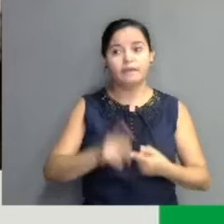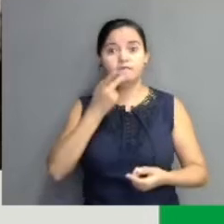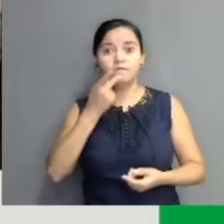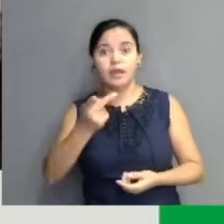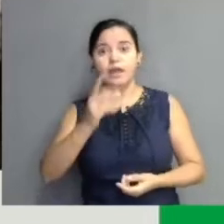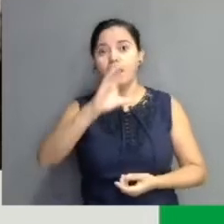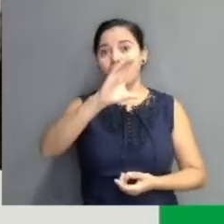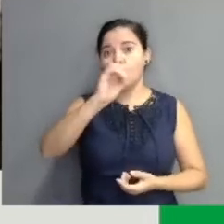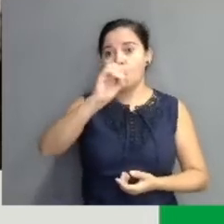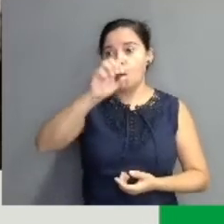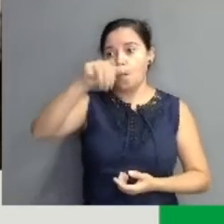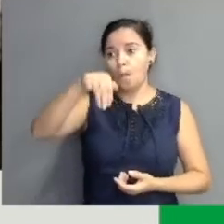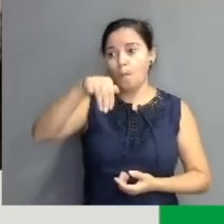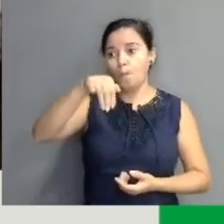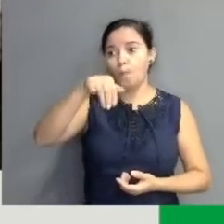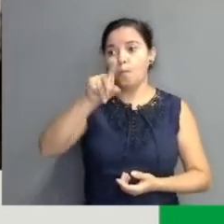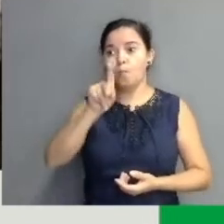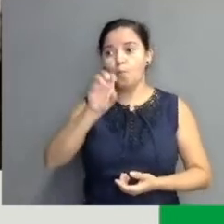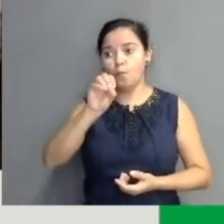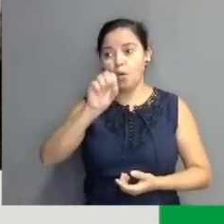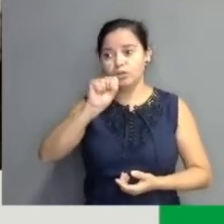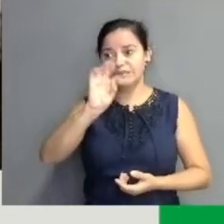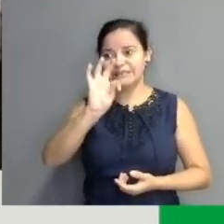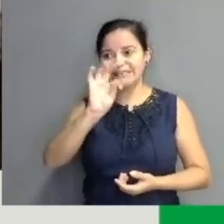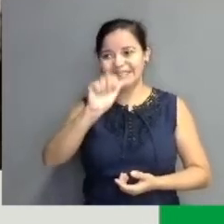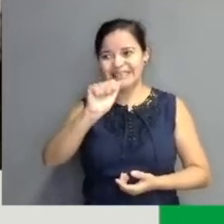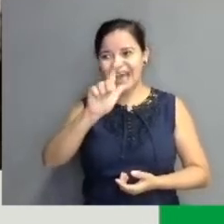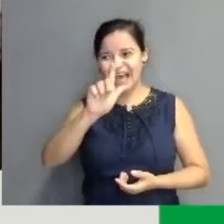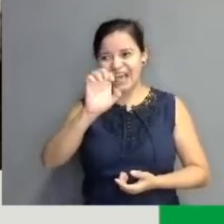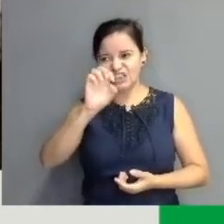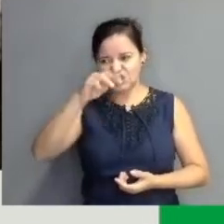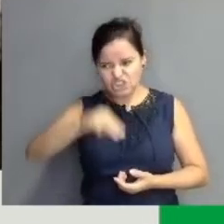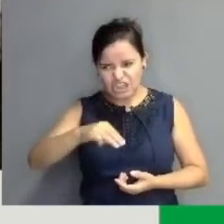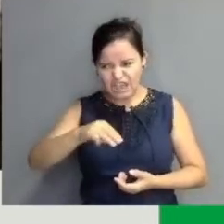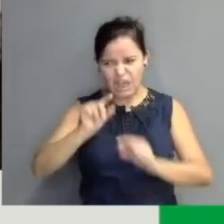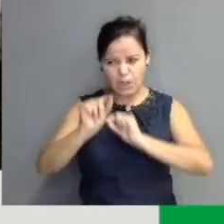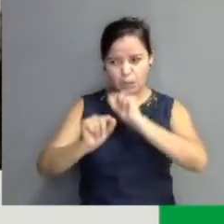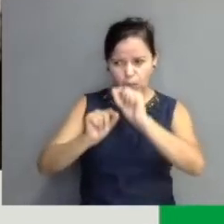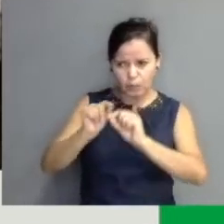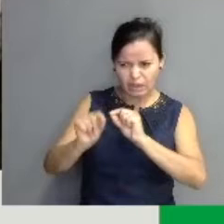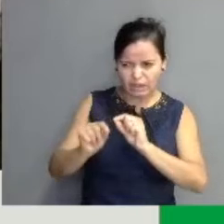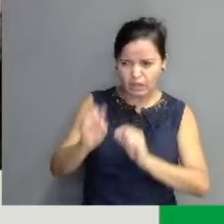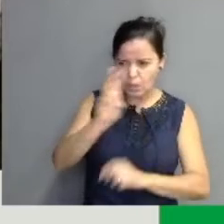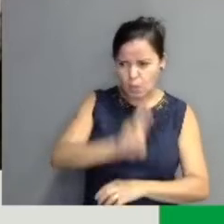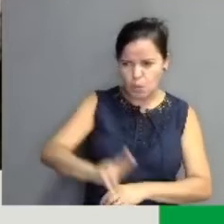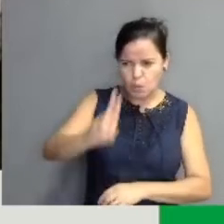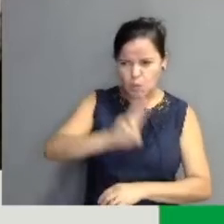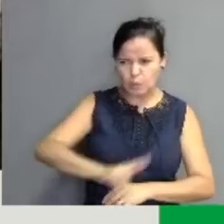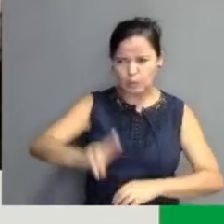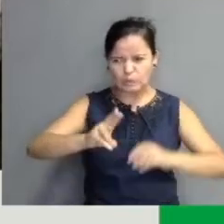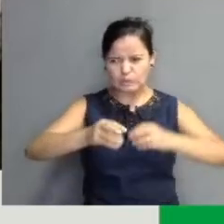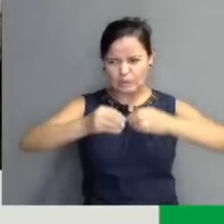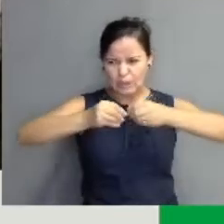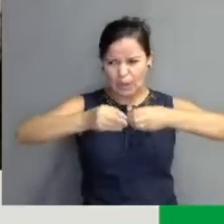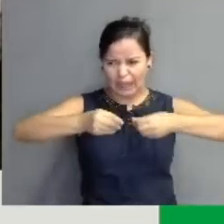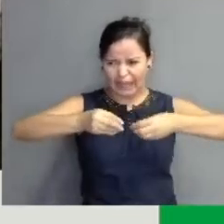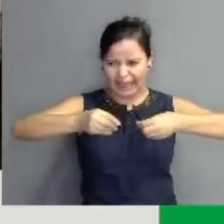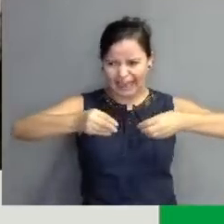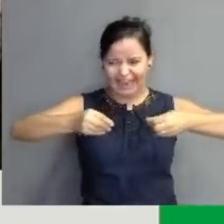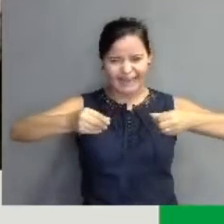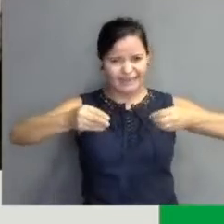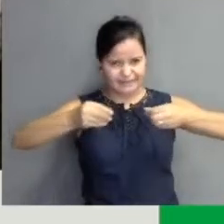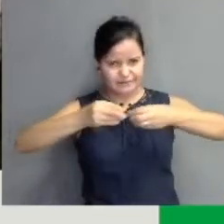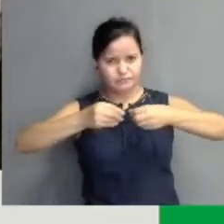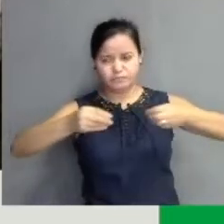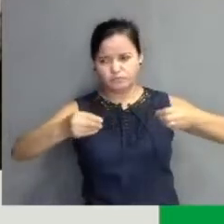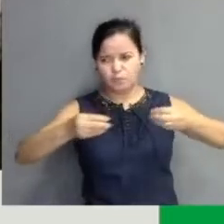compostagem, tá? Que é o uso justamente de sapófagos, de organismos, né, que decompõem a matéria orgânica. Isso aqui é extremamente